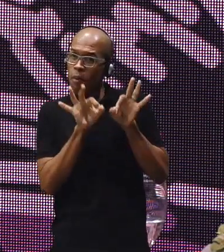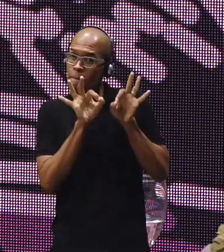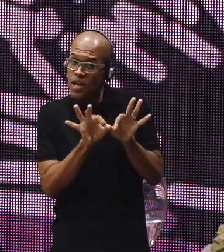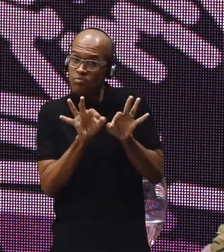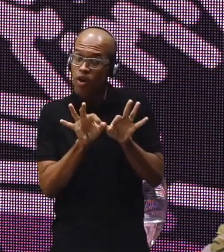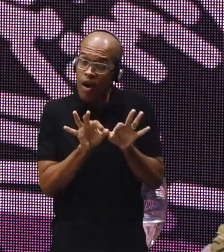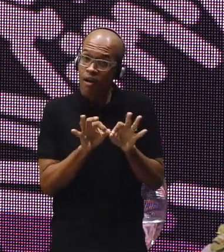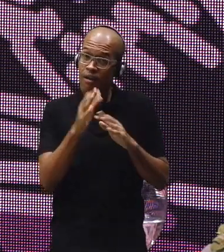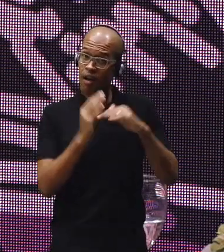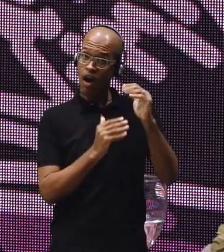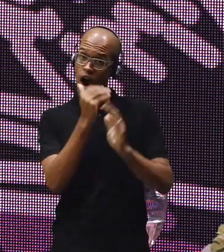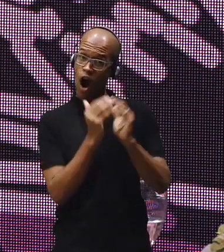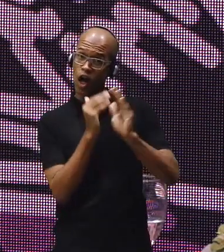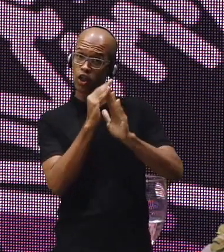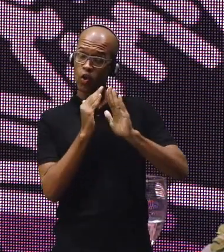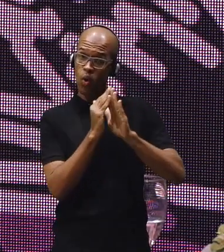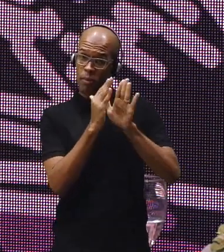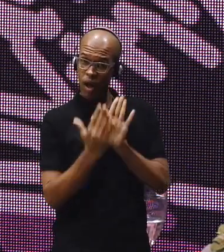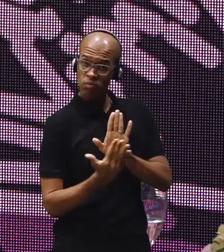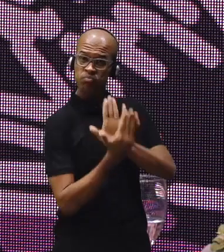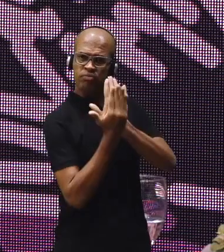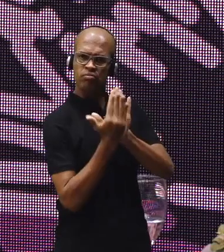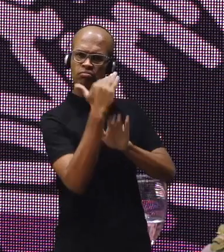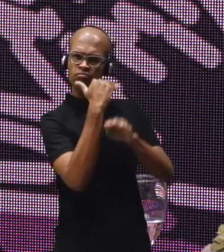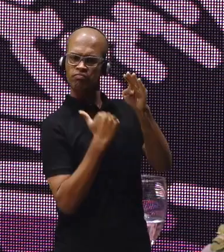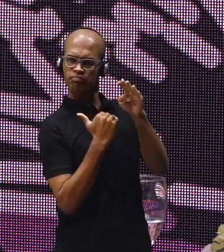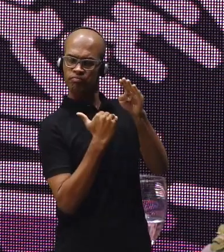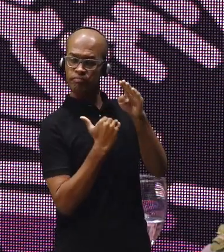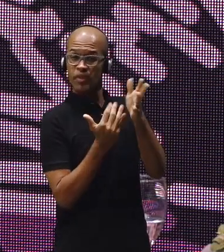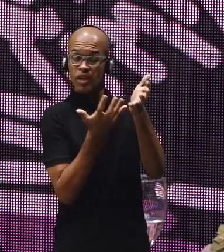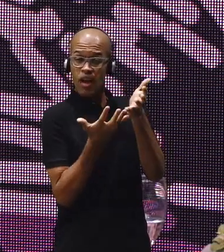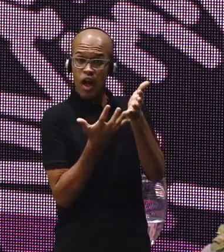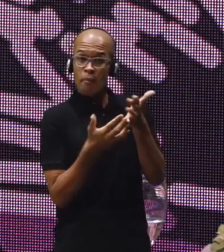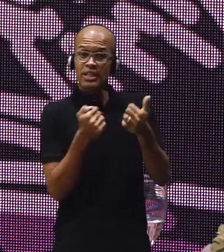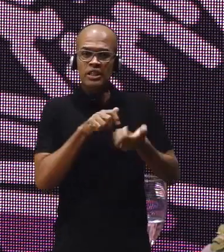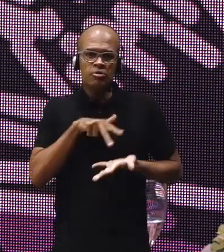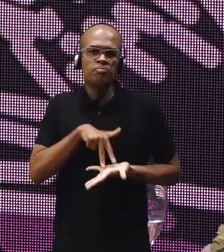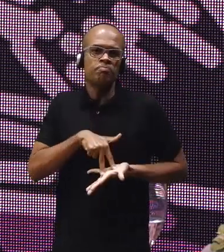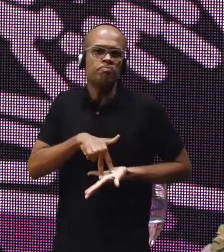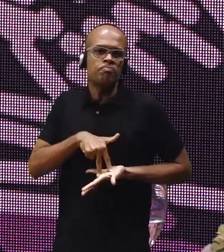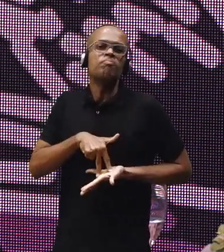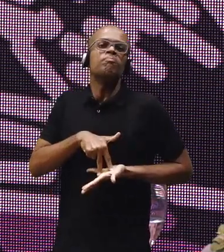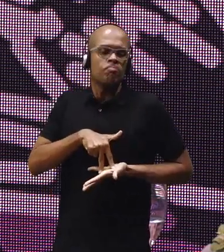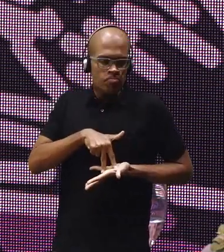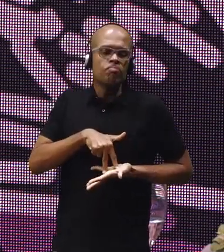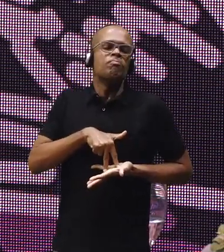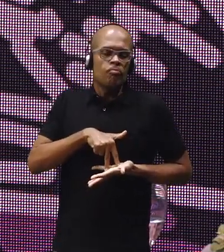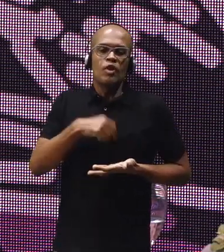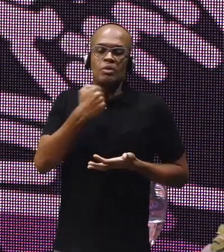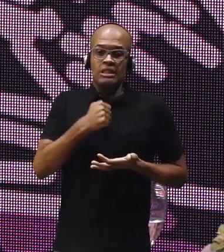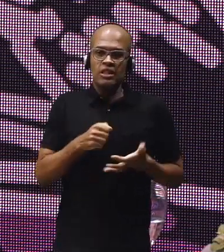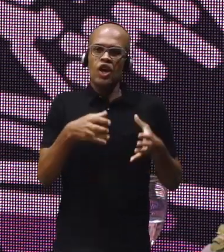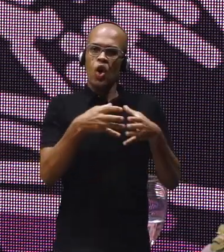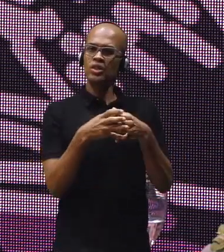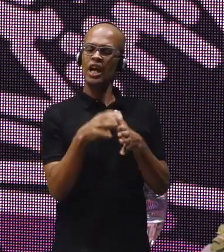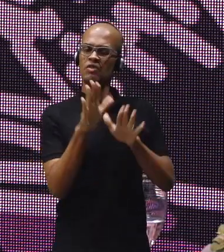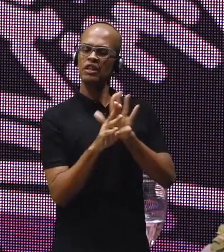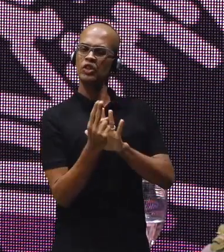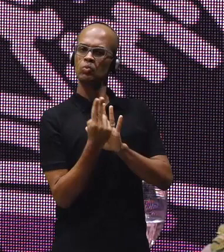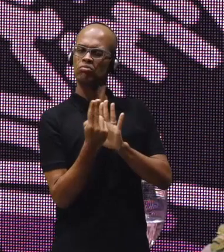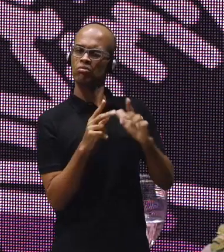que atuam na pauta de enfrentamento às desigualdades, é preciso mais posicionamento. Então, ainda que as organizações não tenham